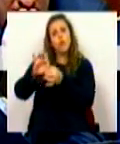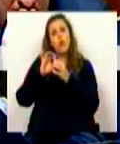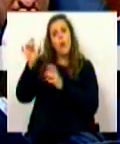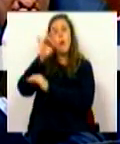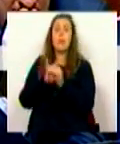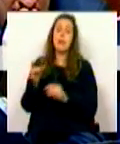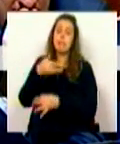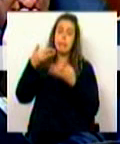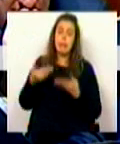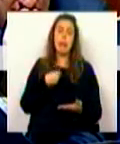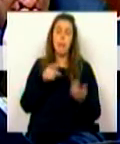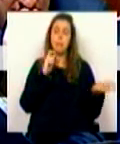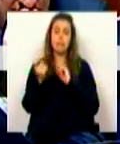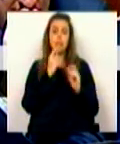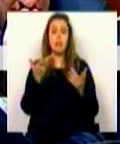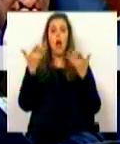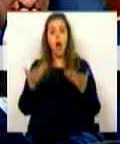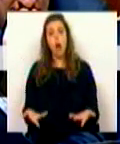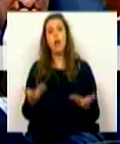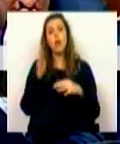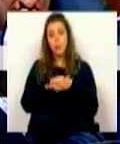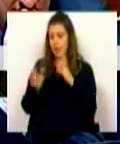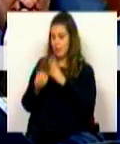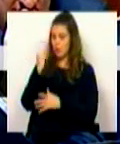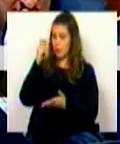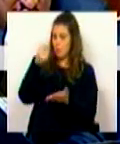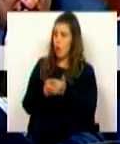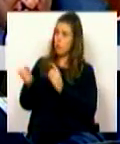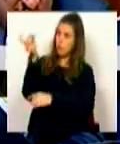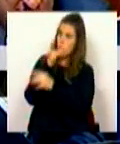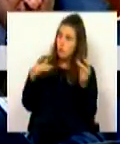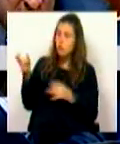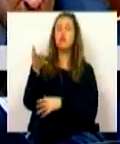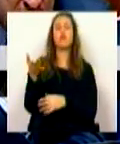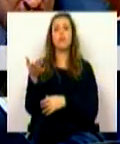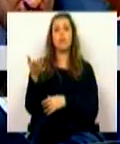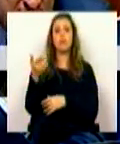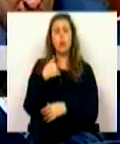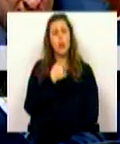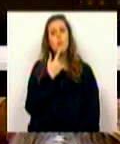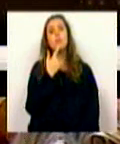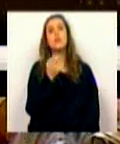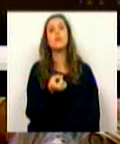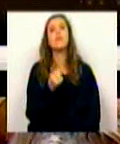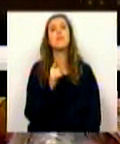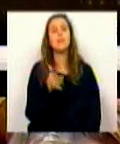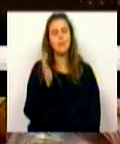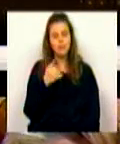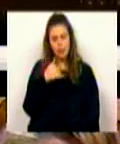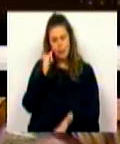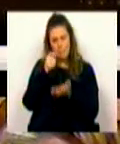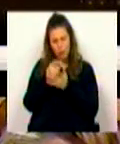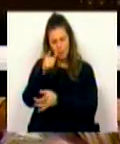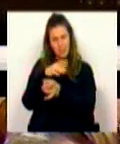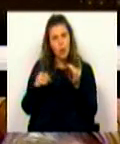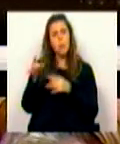é o que estamos aqui a discutir pela via da criação de impostos europeus. E eu pergunto é o seguinte, esses impostos